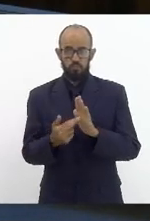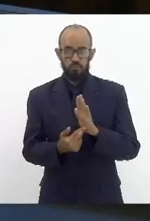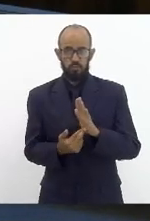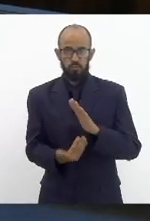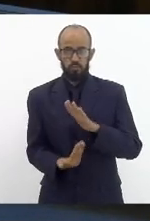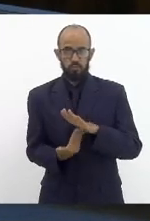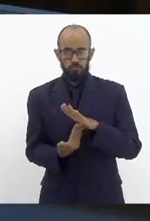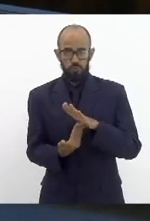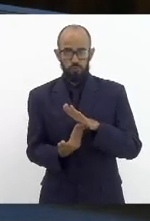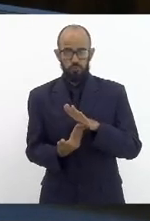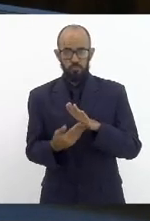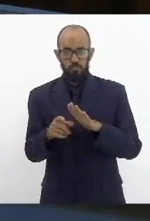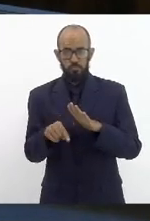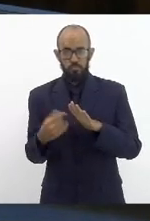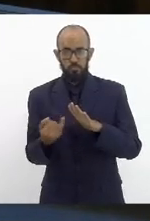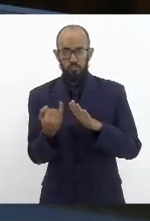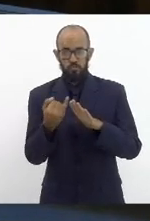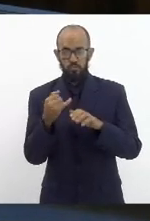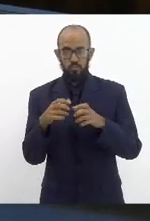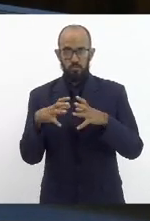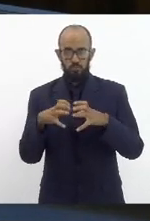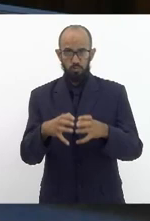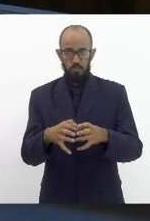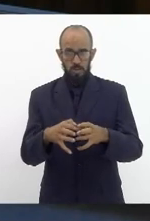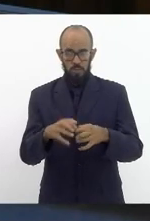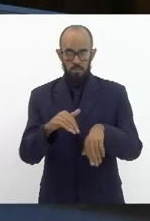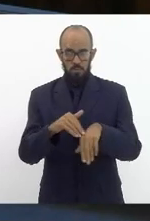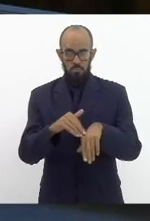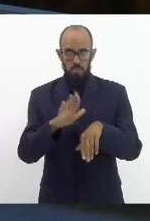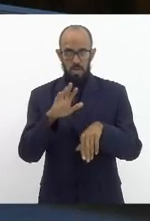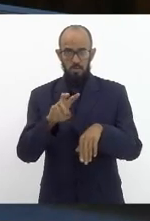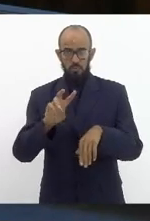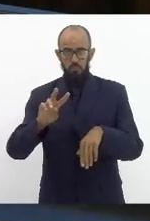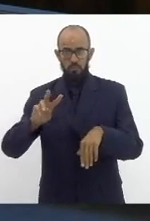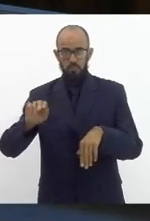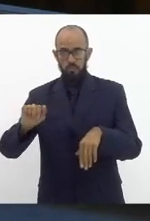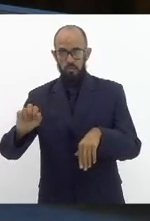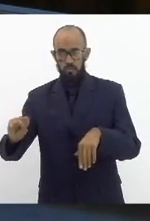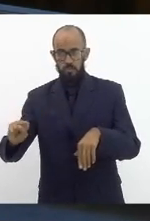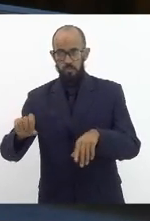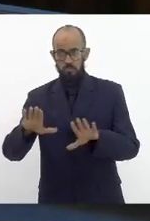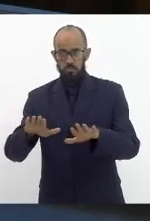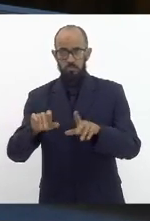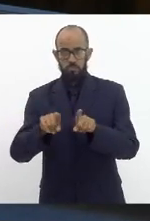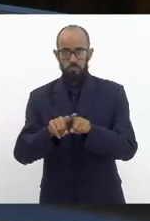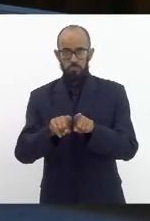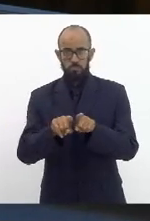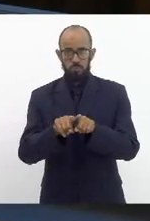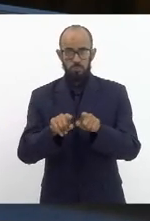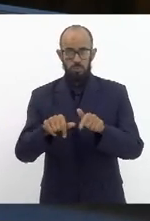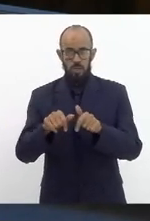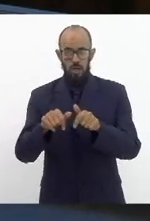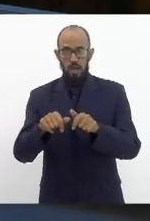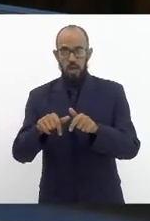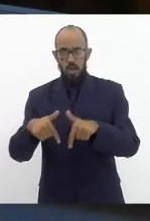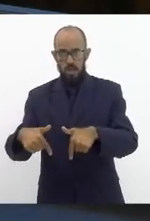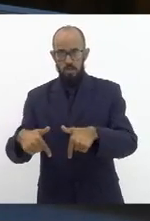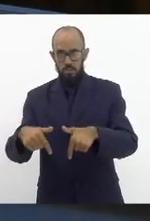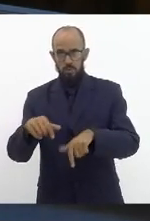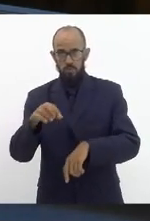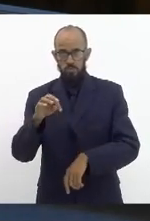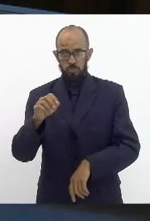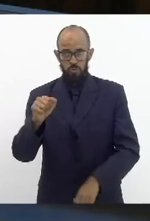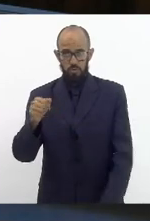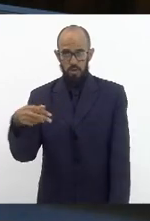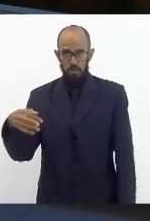importante brigar, claro, pelo aumento de vagas, mas brigar pela realização de um TAF, com aqueles